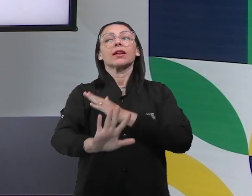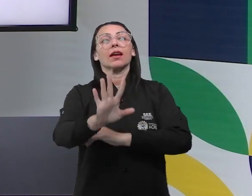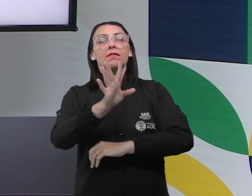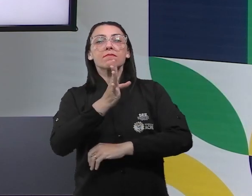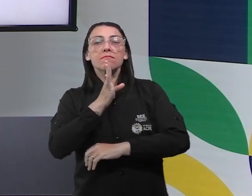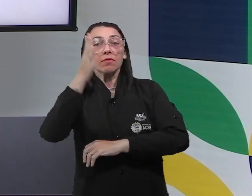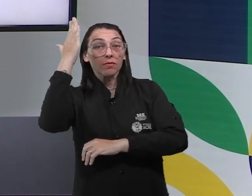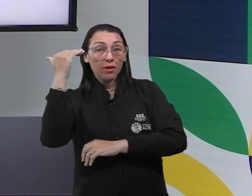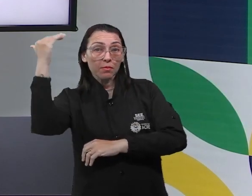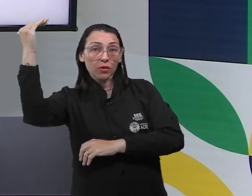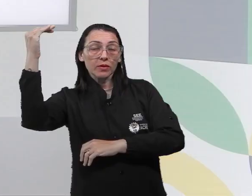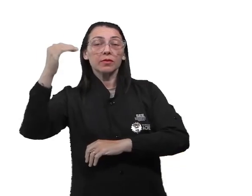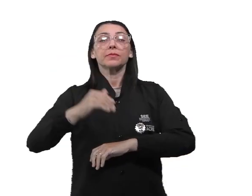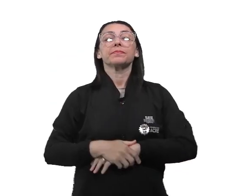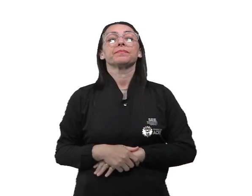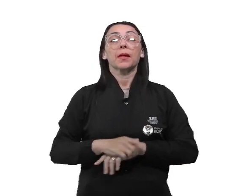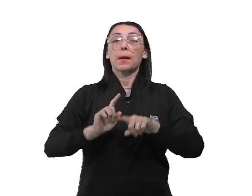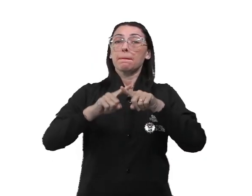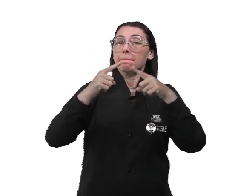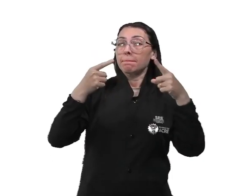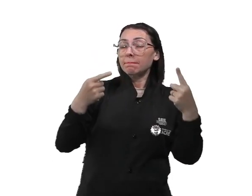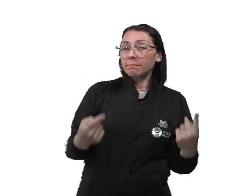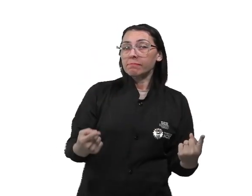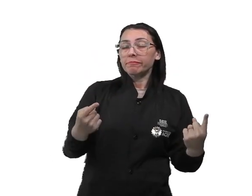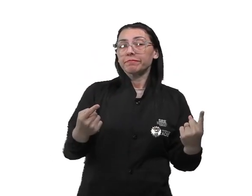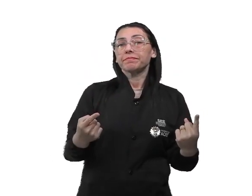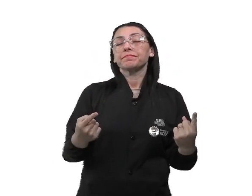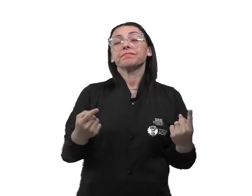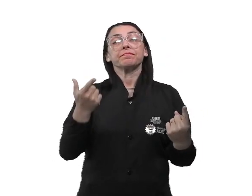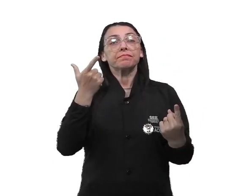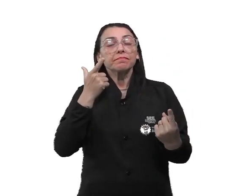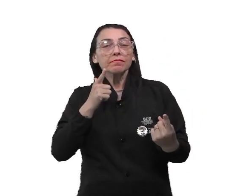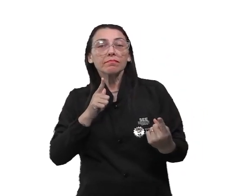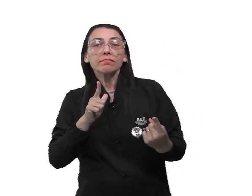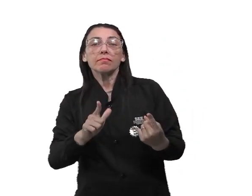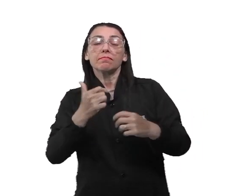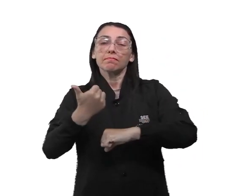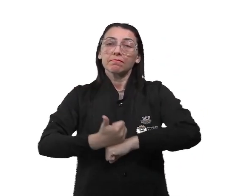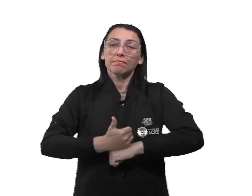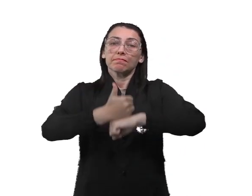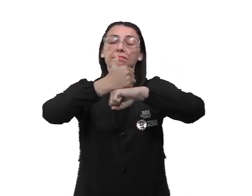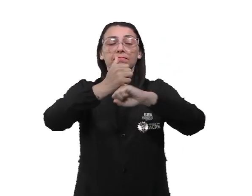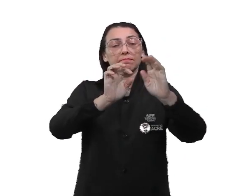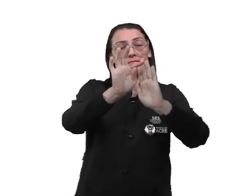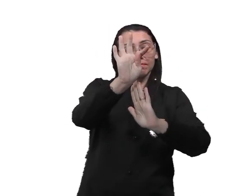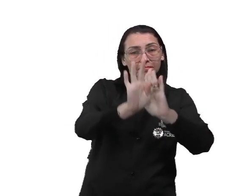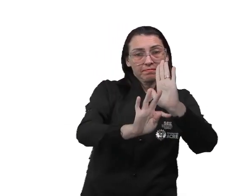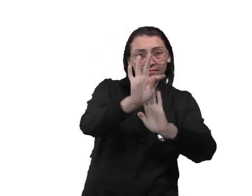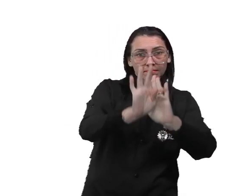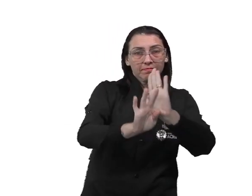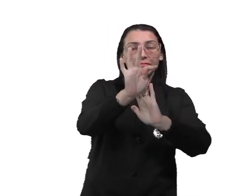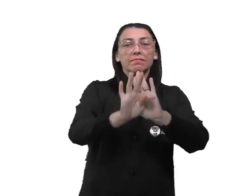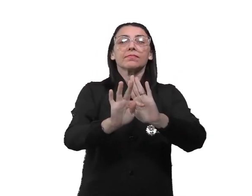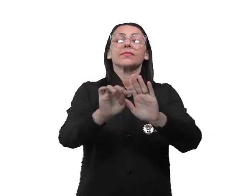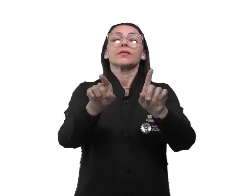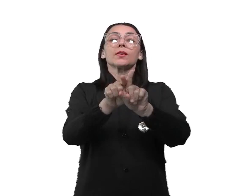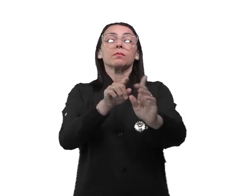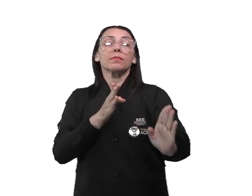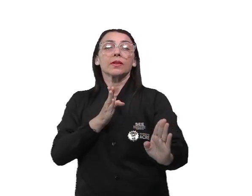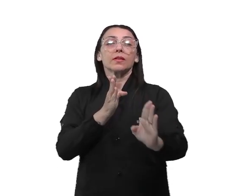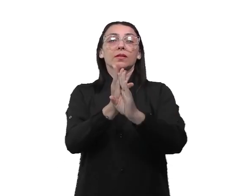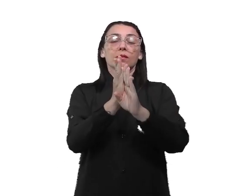conhecido. Olha só, mas aos poucos foi ganhando qualidade nos textos e descobrindo